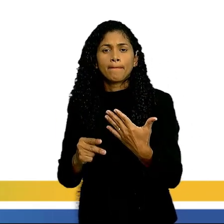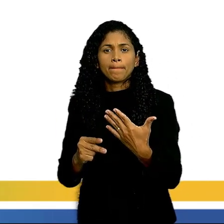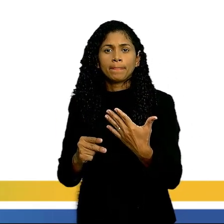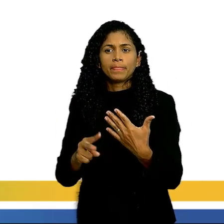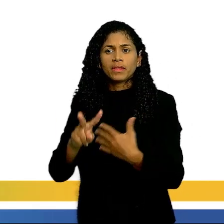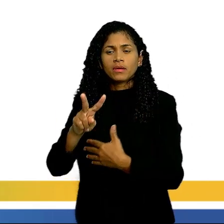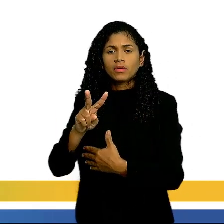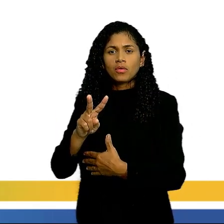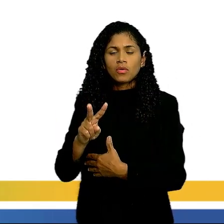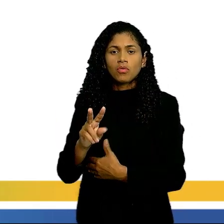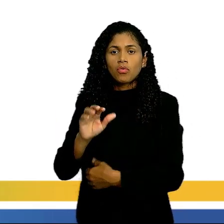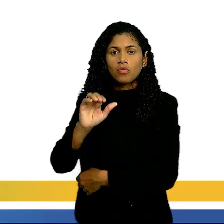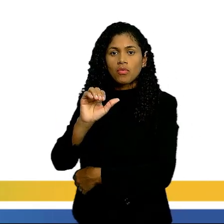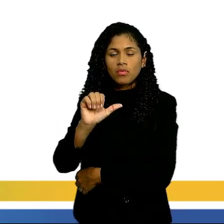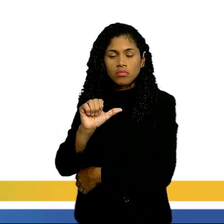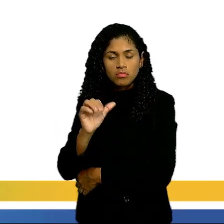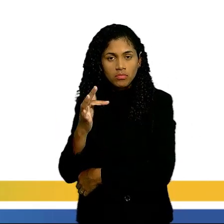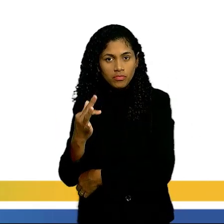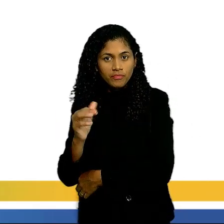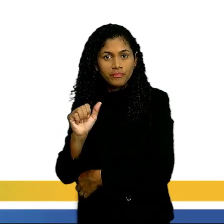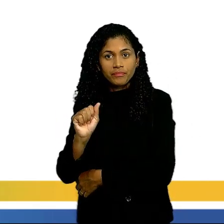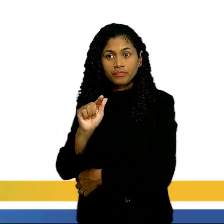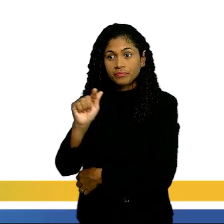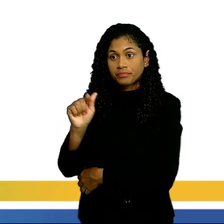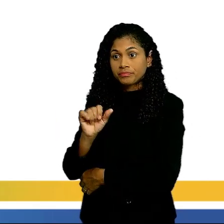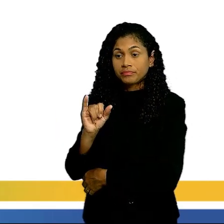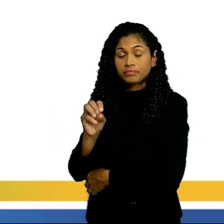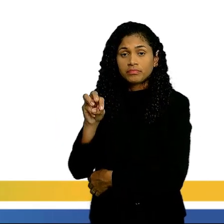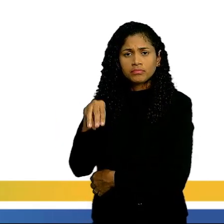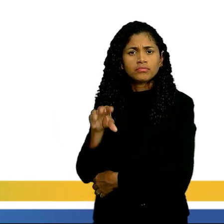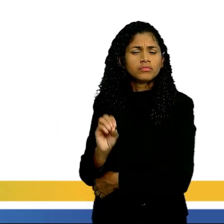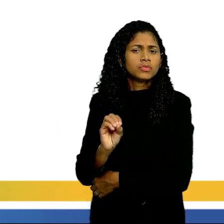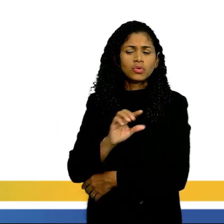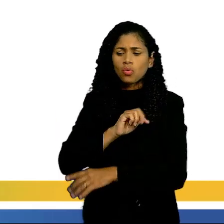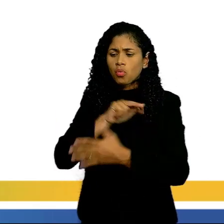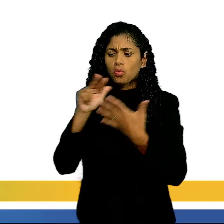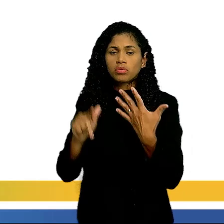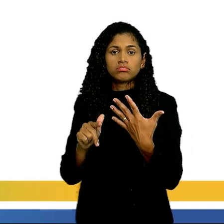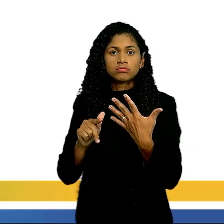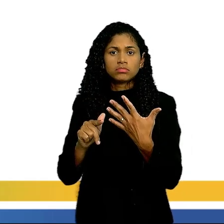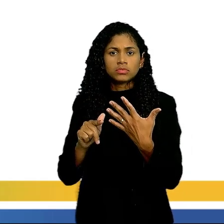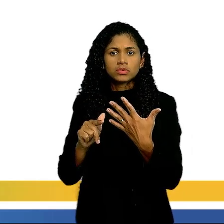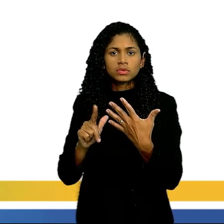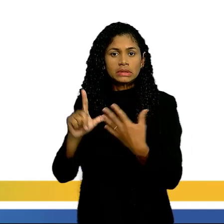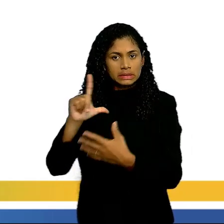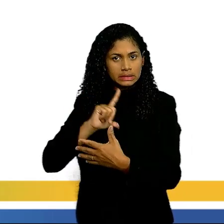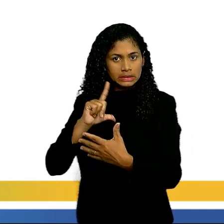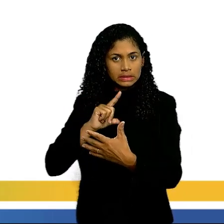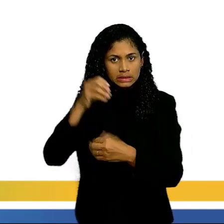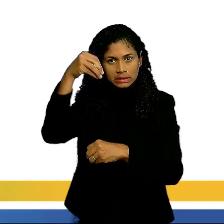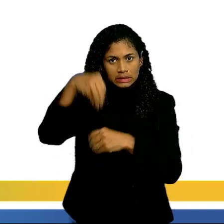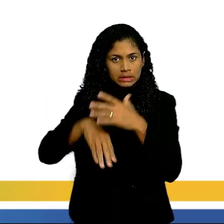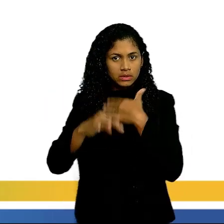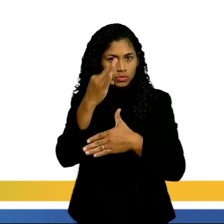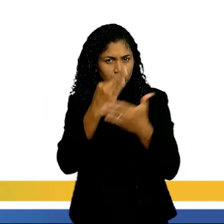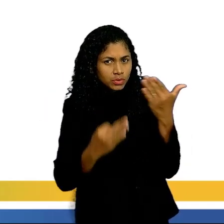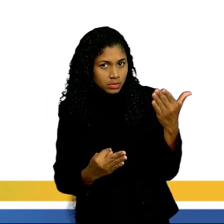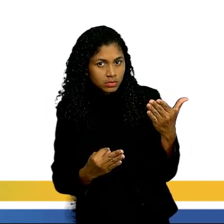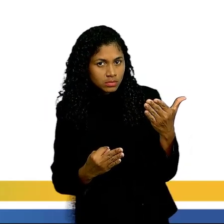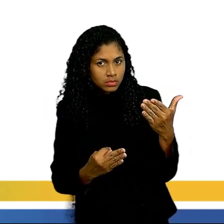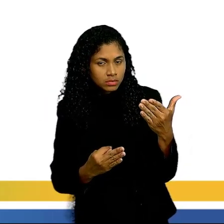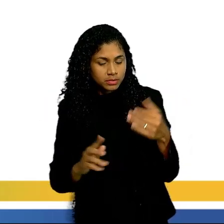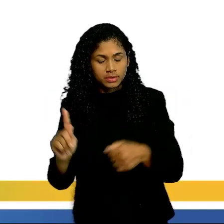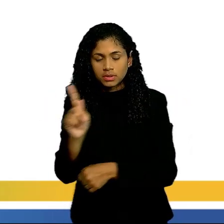o fascismo e o nazismo, eles estão presentes nesse texto? Não, né? Então essa não é a alternativa